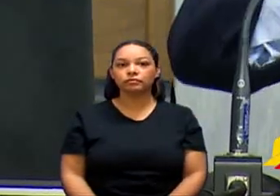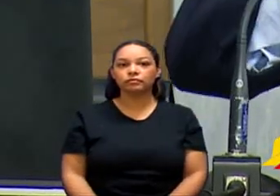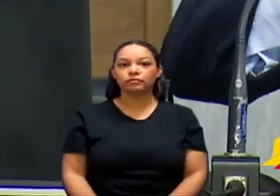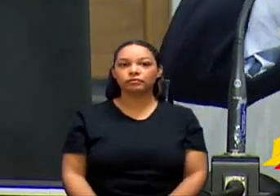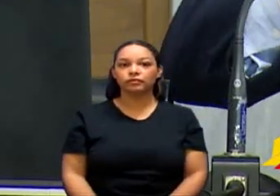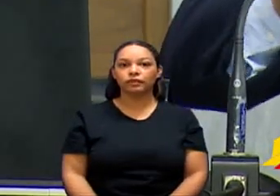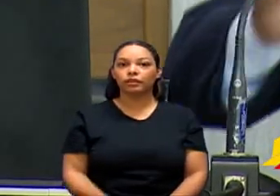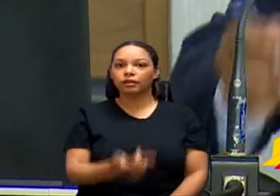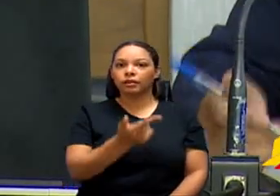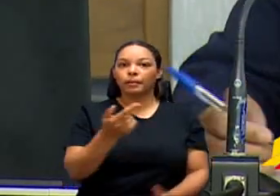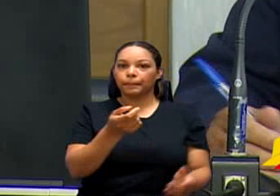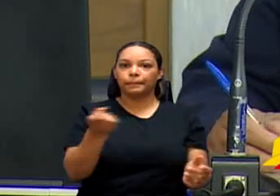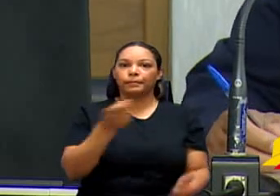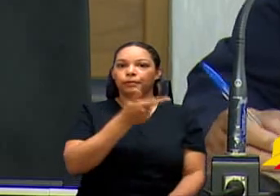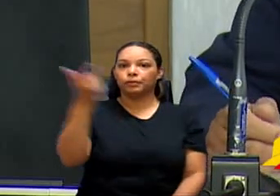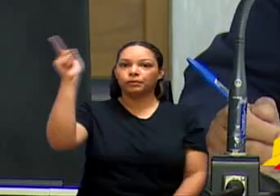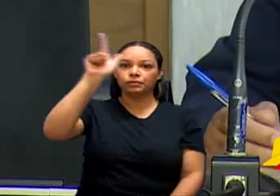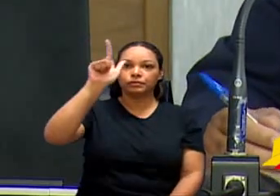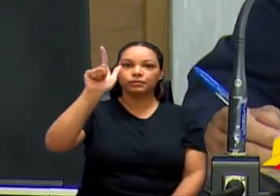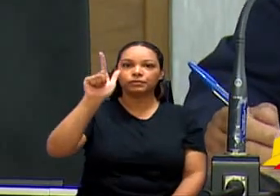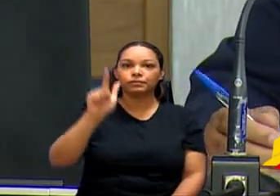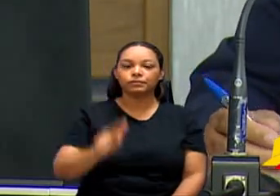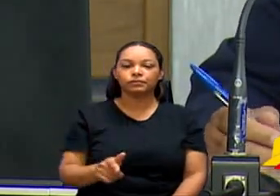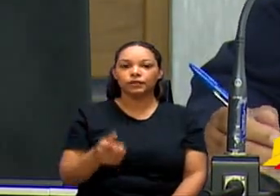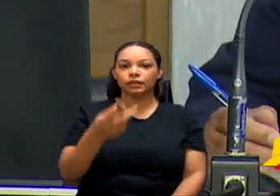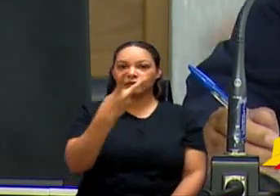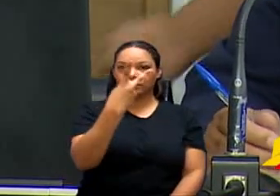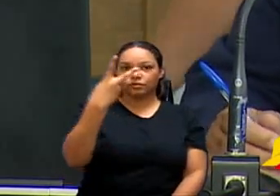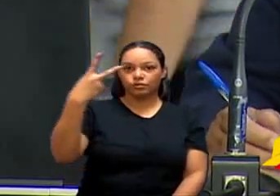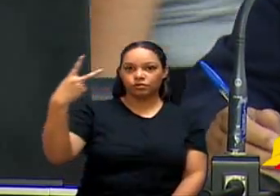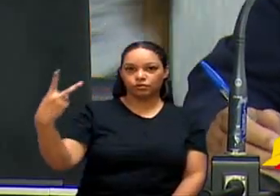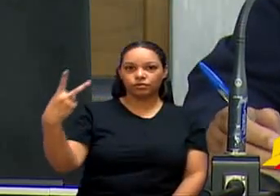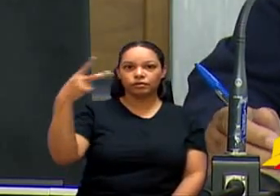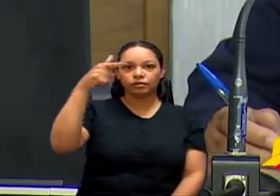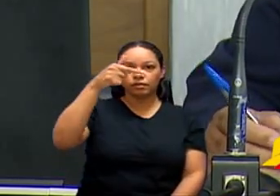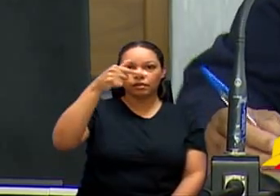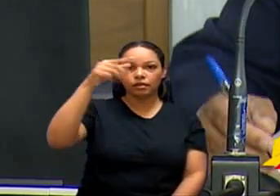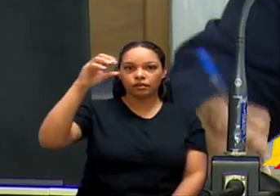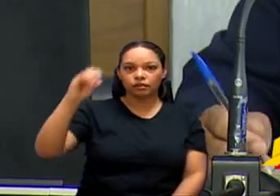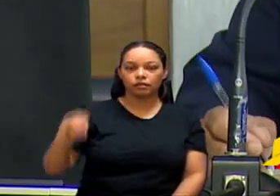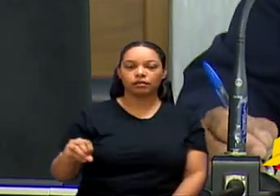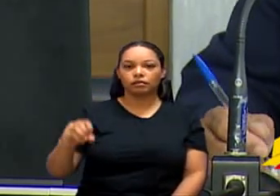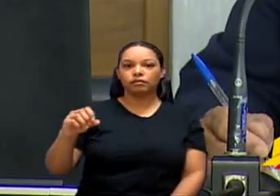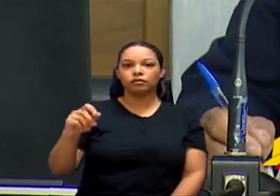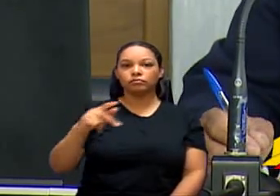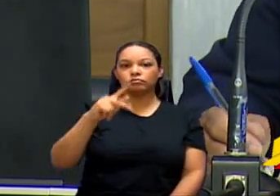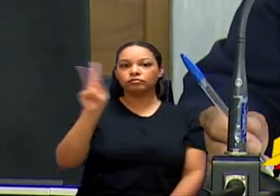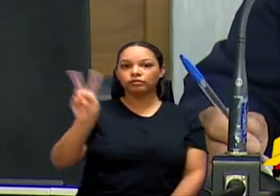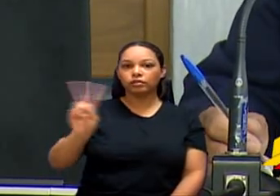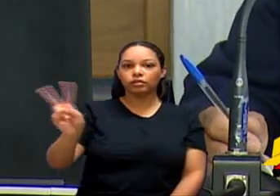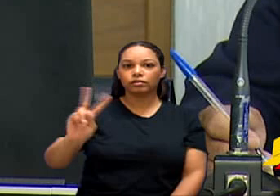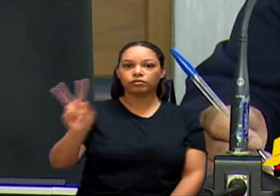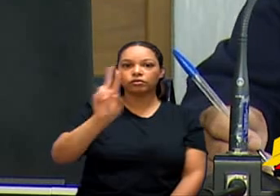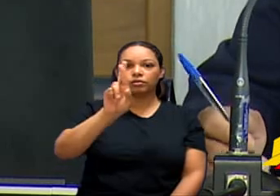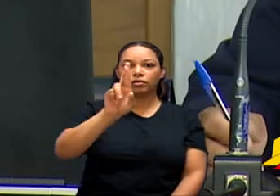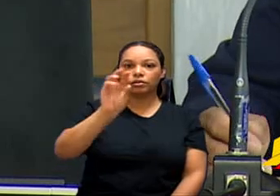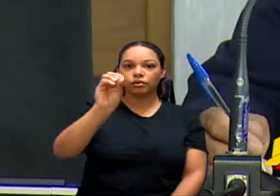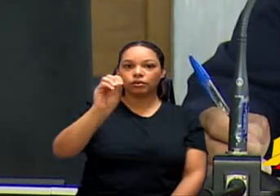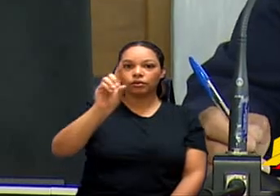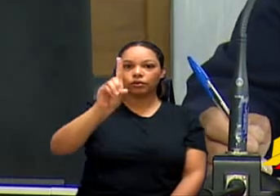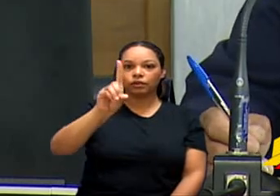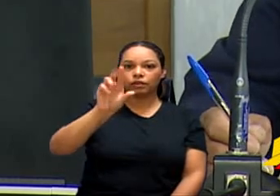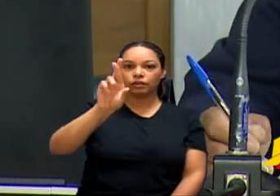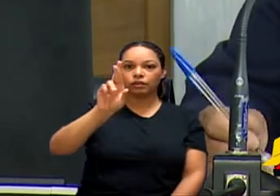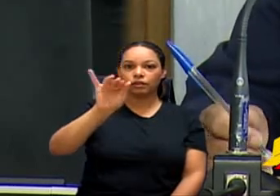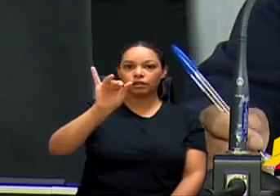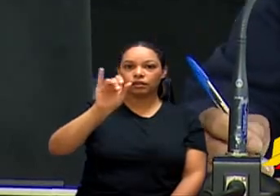O próximo requerimento é o requerimento 2270, do vereador Rodrigo Treviso, solicitando ao Executivo informações sobre